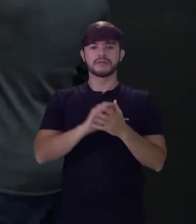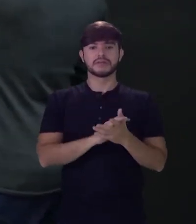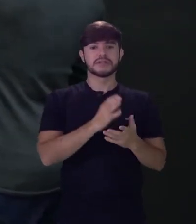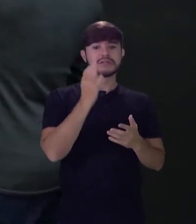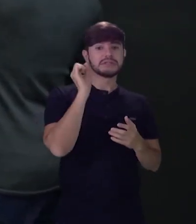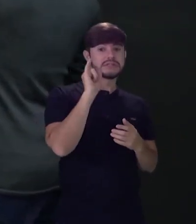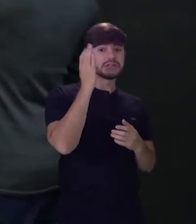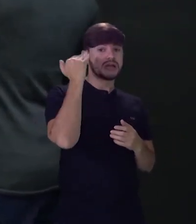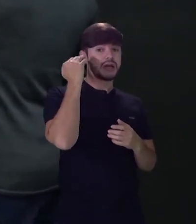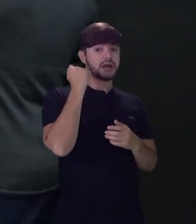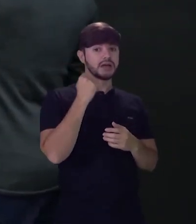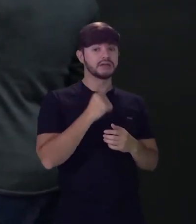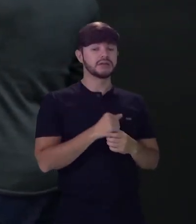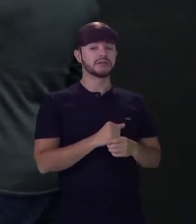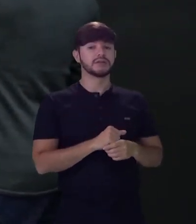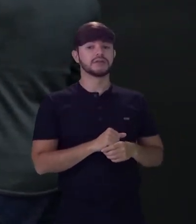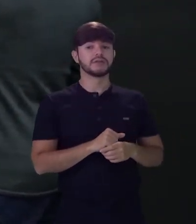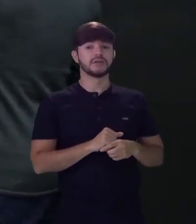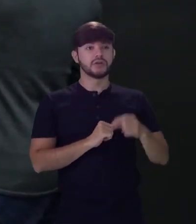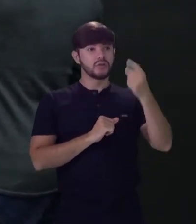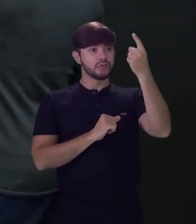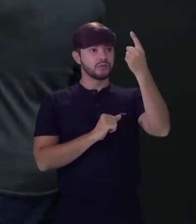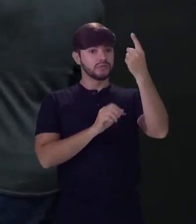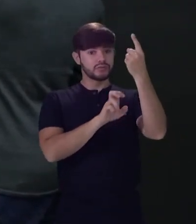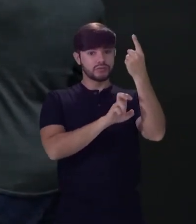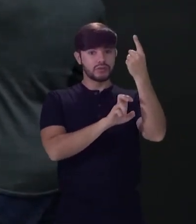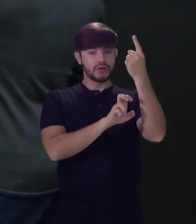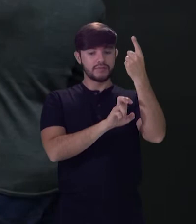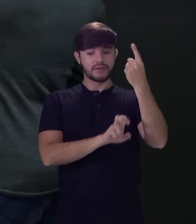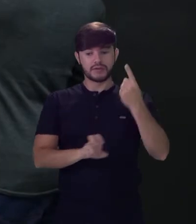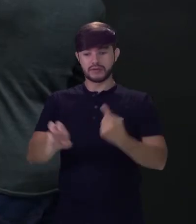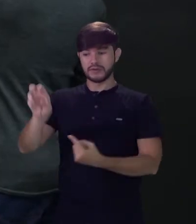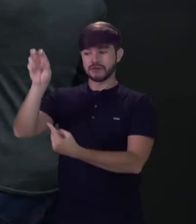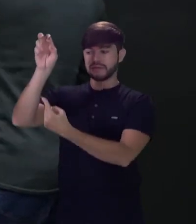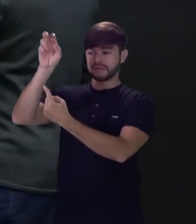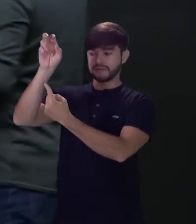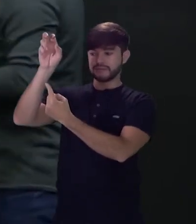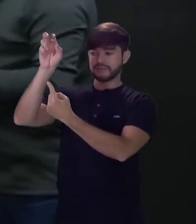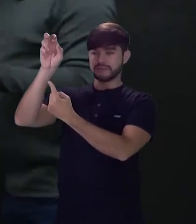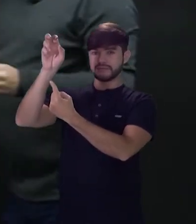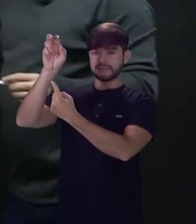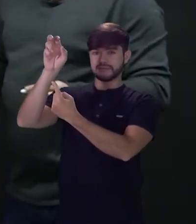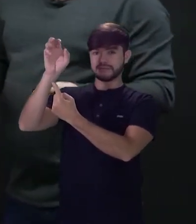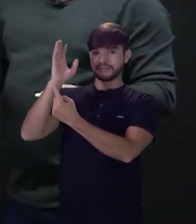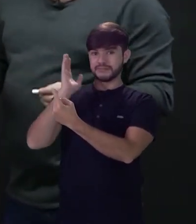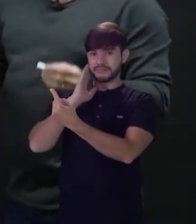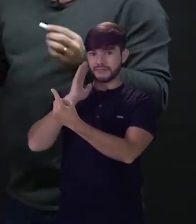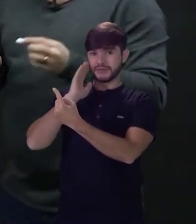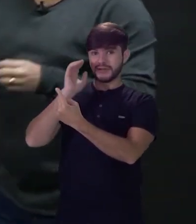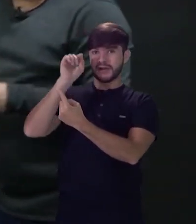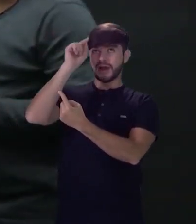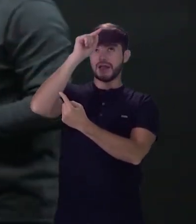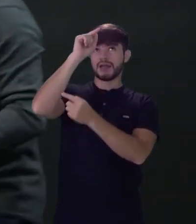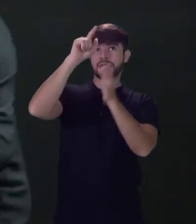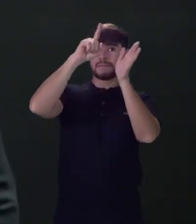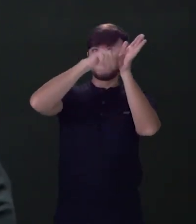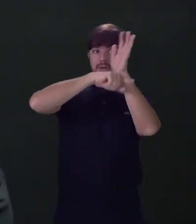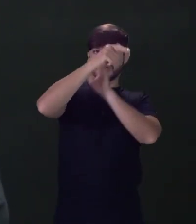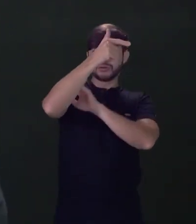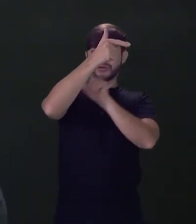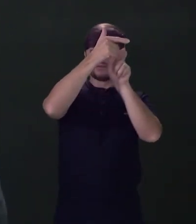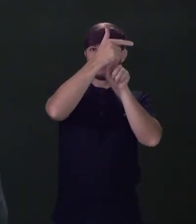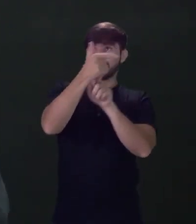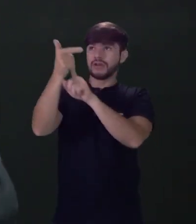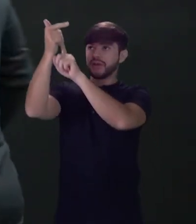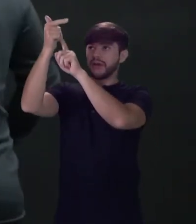que era 1 sobre 5 passará a ser 5 sobre 1 e aí vai ficar igual a 2. Pois,